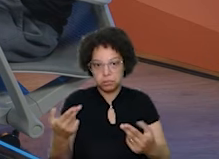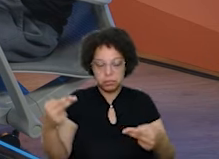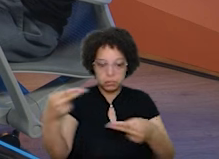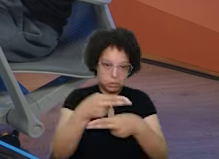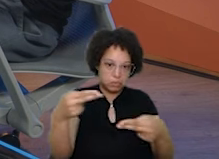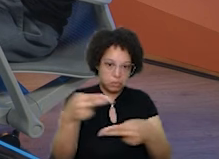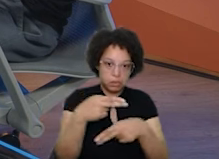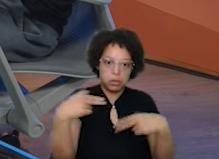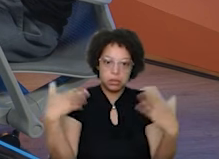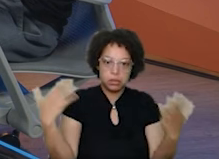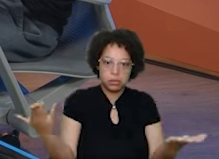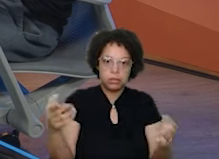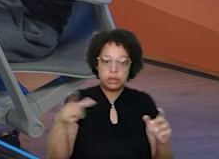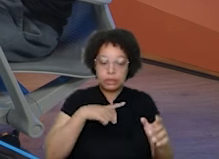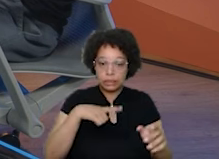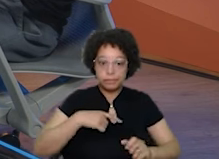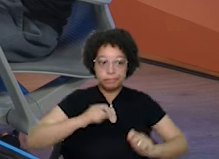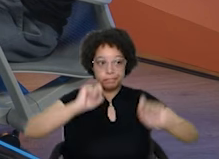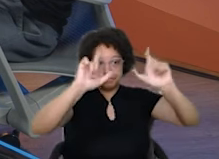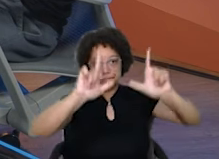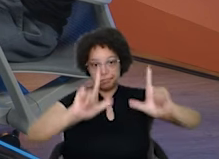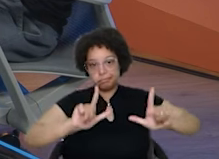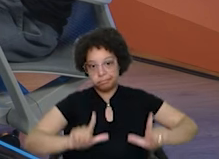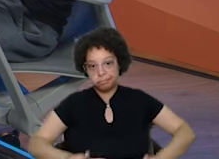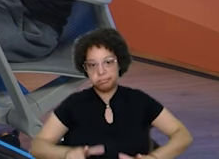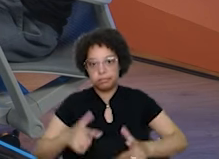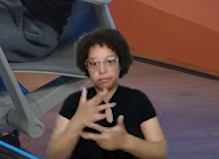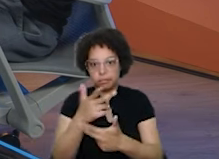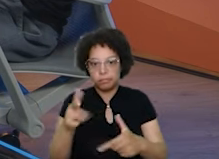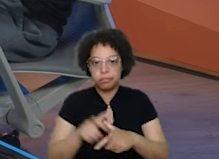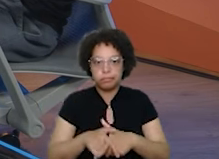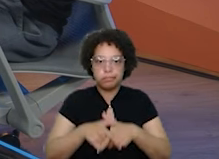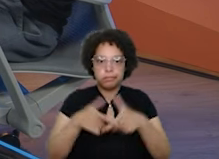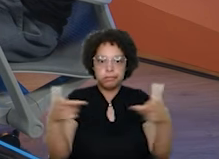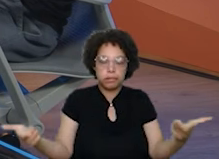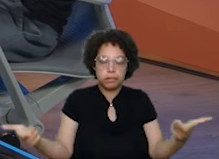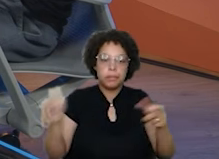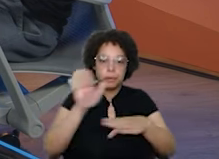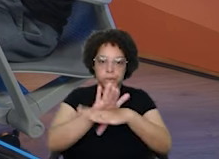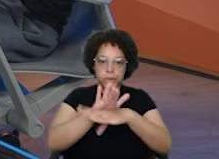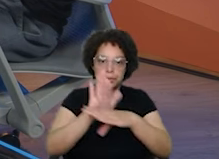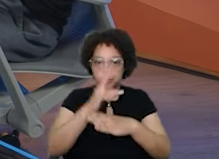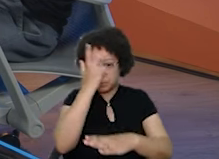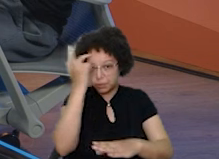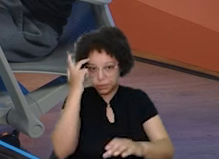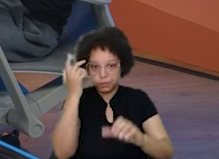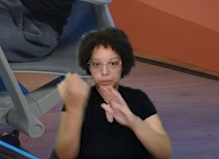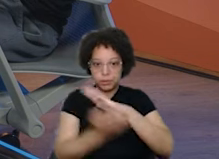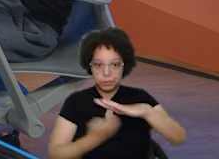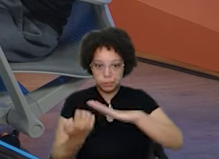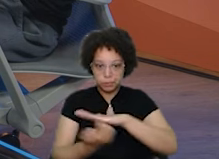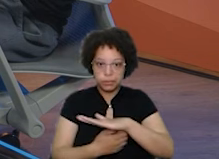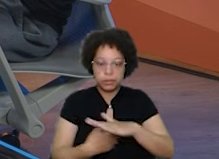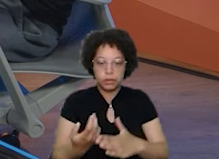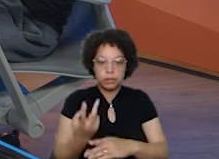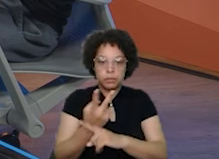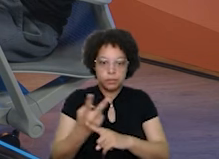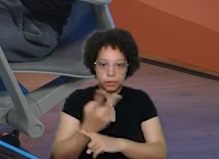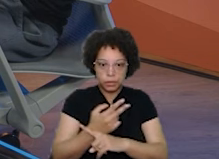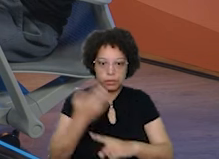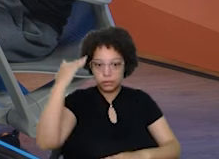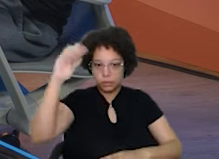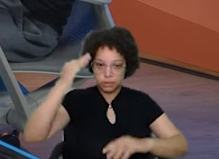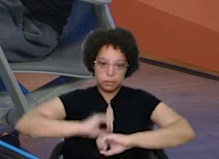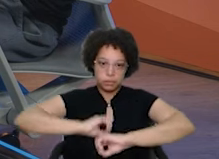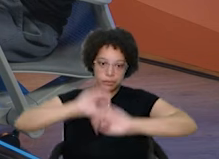gente tem um portfólio tão grande aí né para ajudar justamente o empresário que tá buscando uma entender melhor o que que